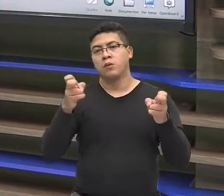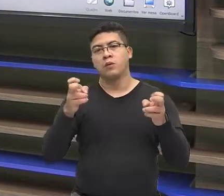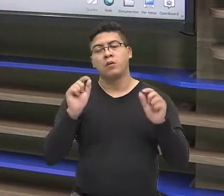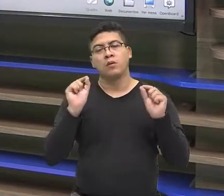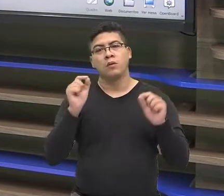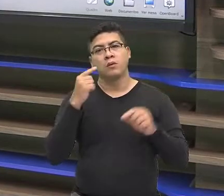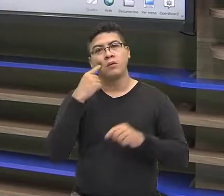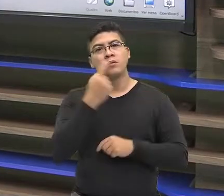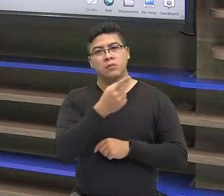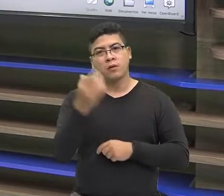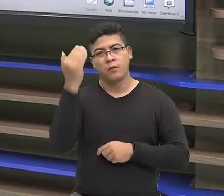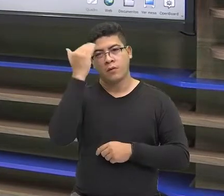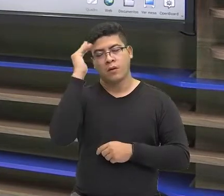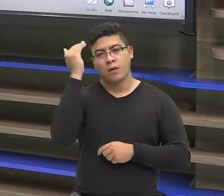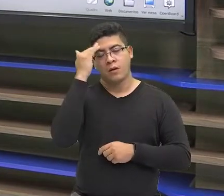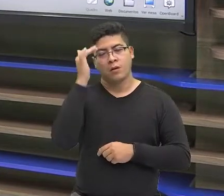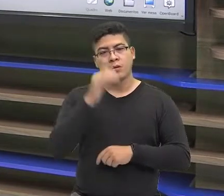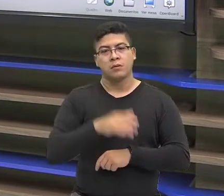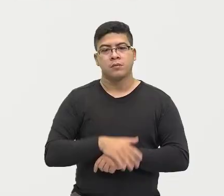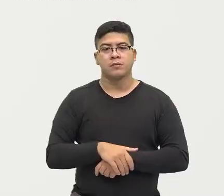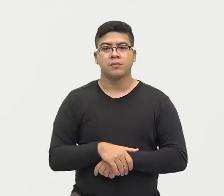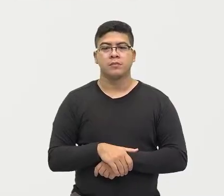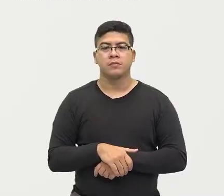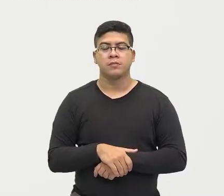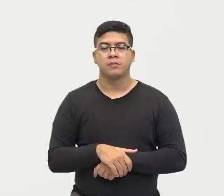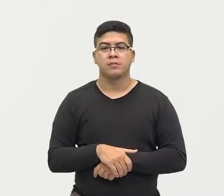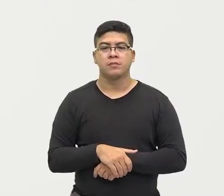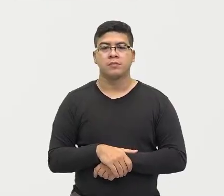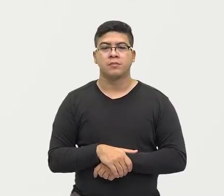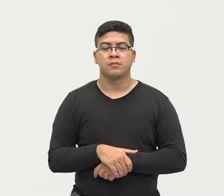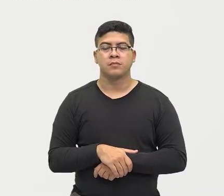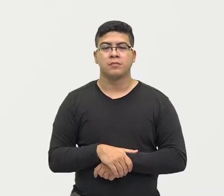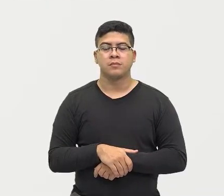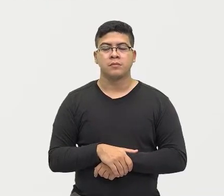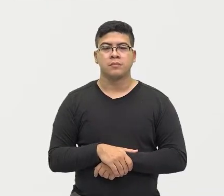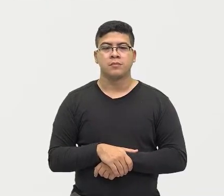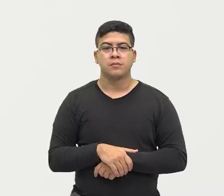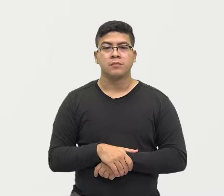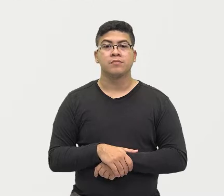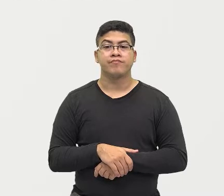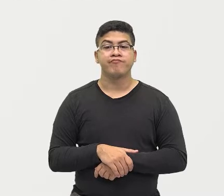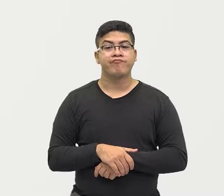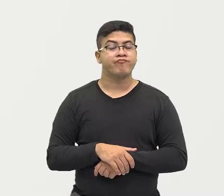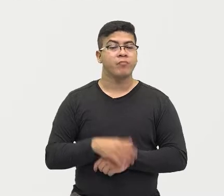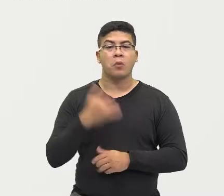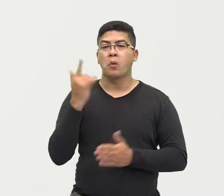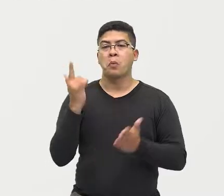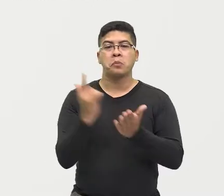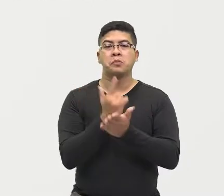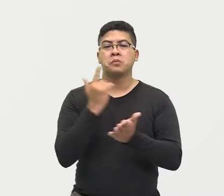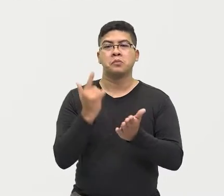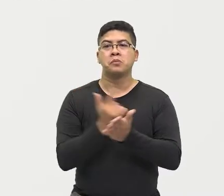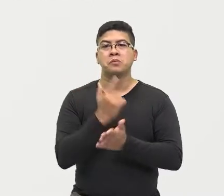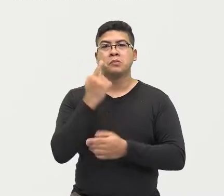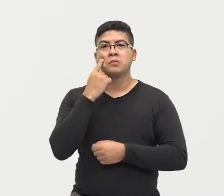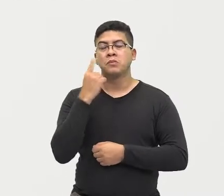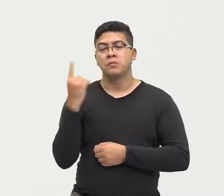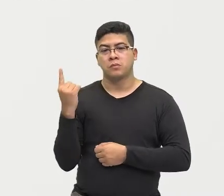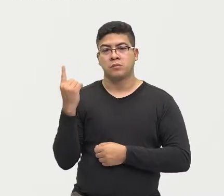e você vai entender completamente. Olha só, vamos prosseguindo. Olha só, nesse livro, no Urupês, nesse livro,